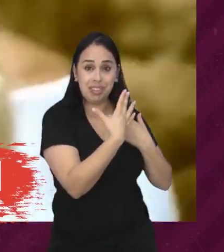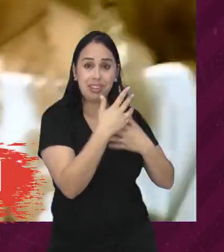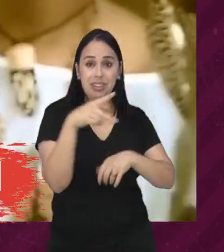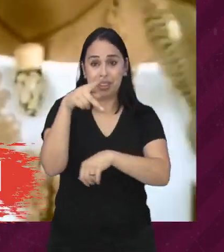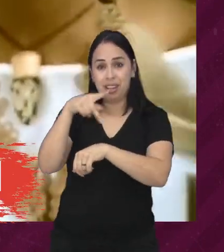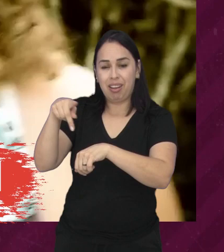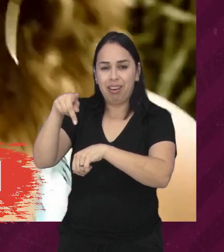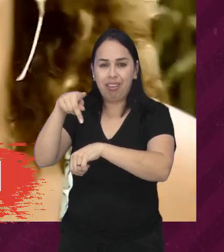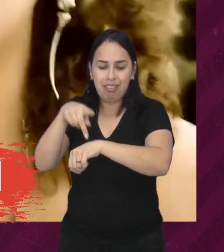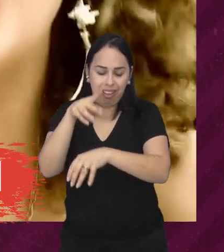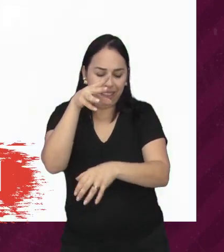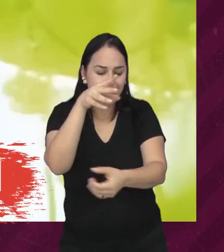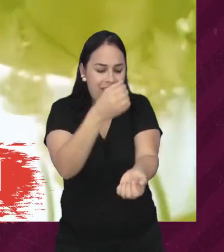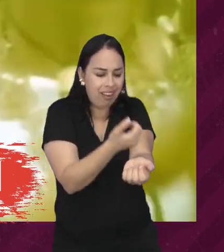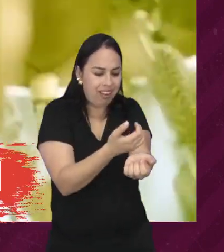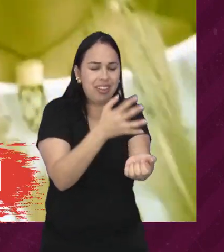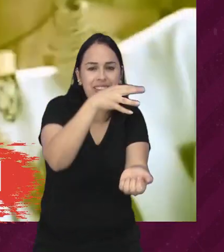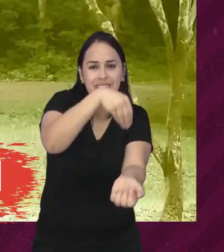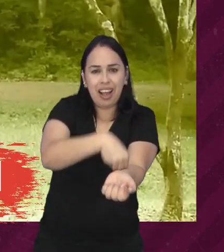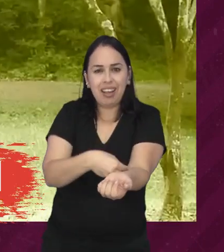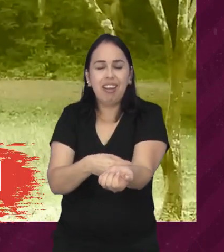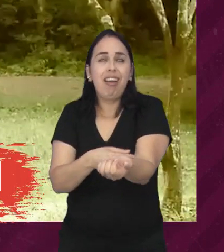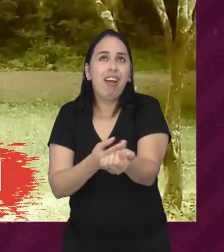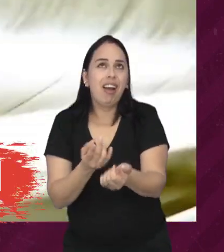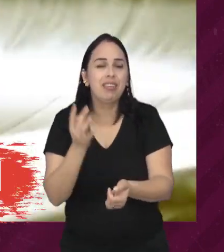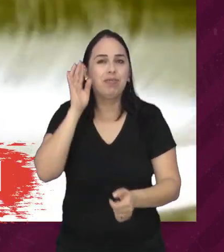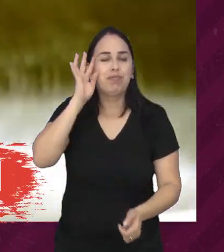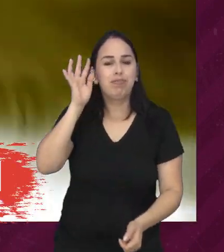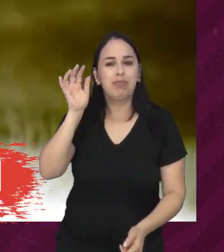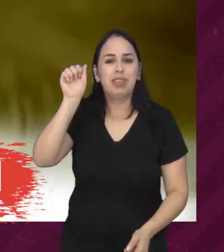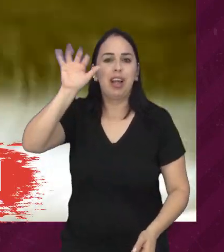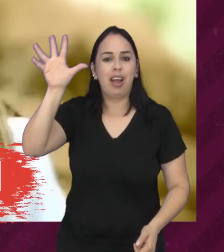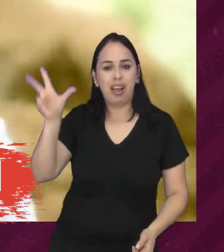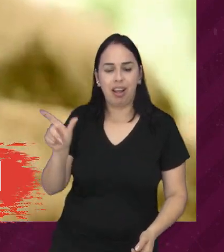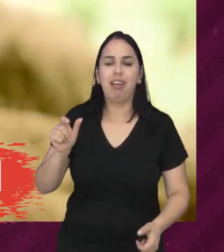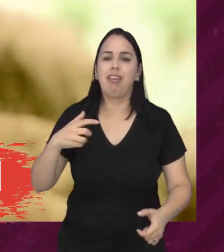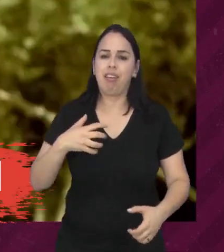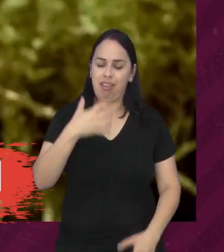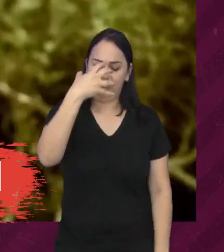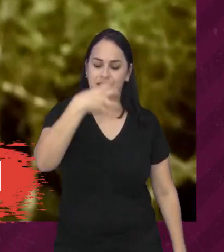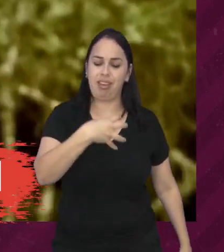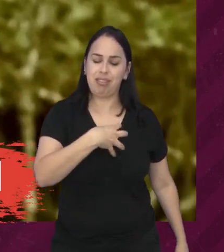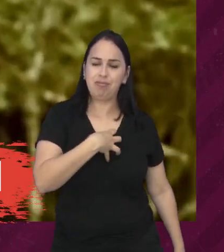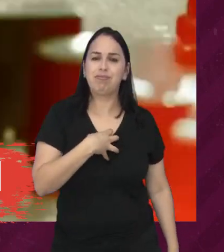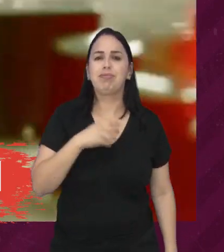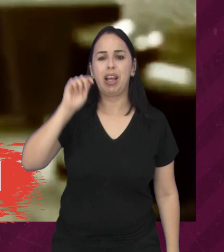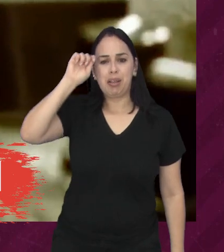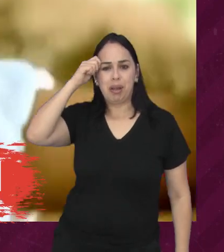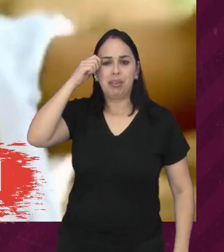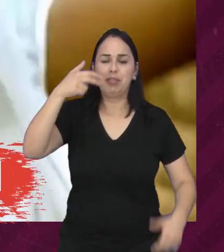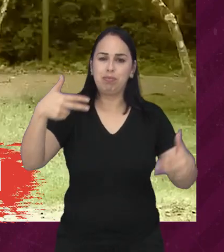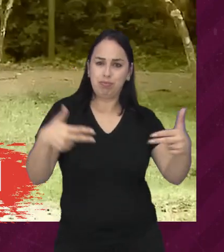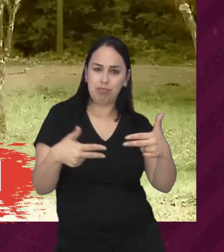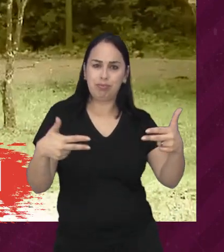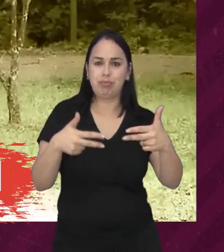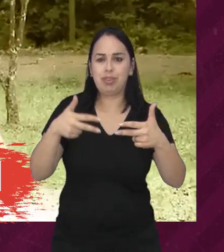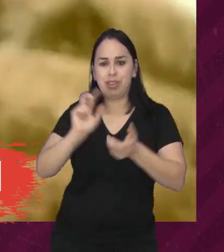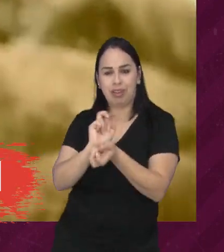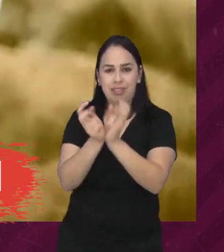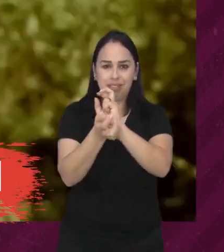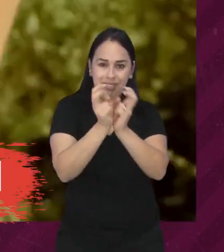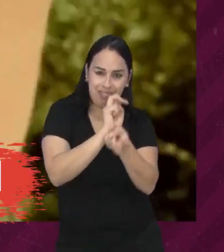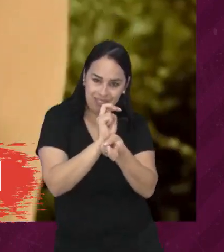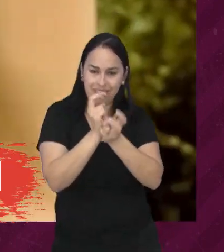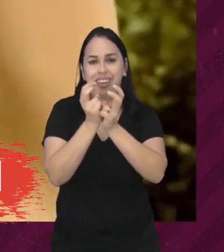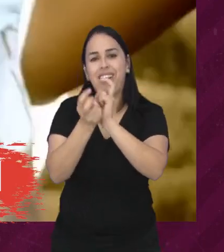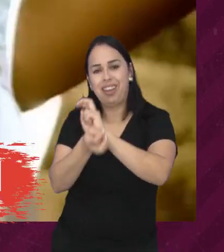aprendi. Todo brasileiro tem sangue crioulo, de gente valente como Mandela, entre outros. Sou crioula, sou forte, sou ativista, sou mulher, sou